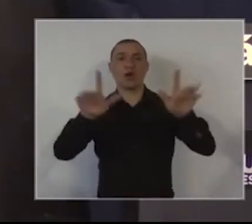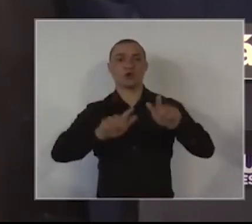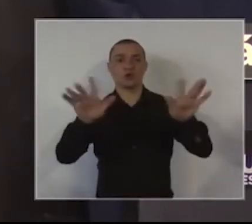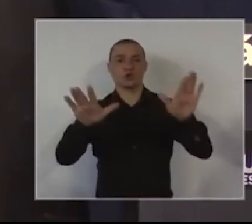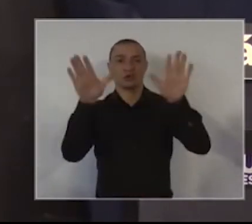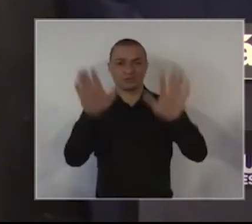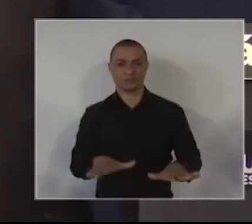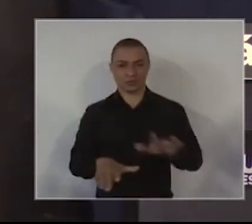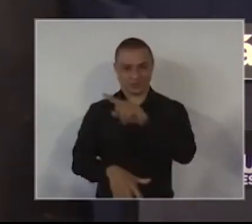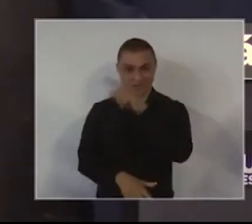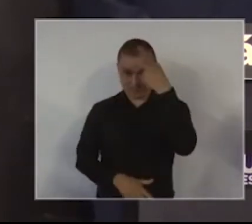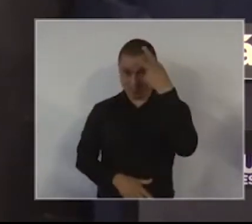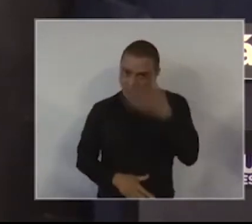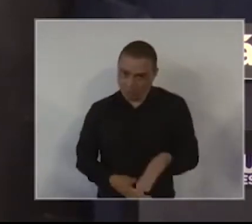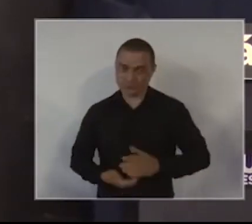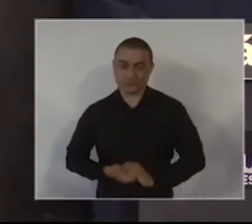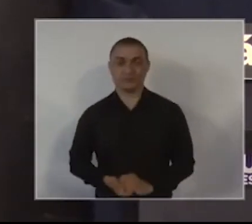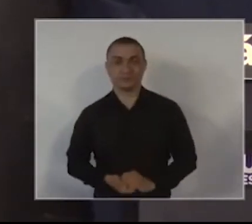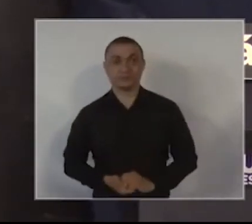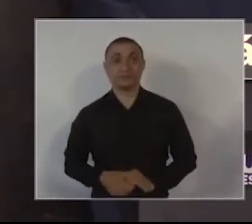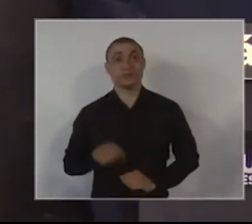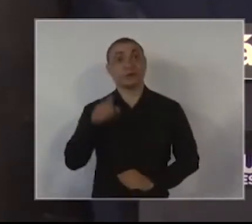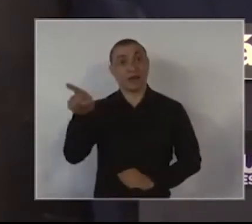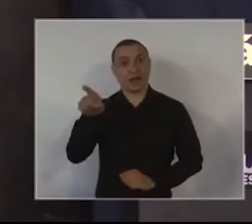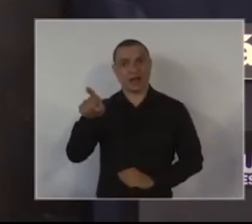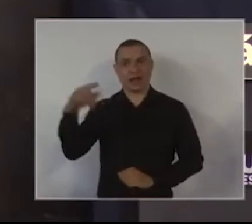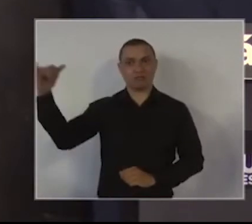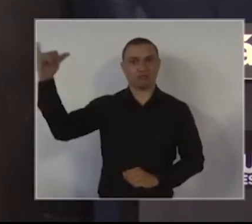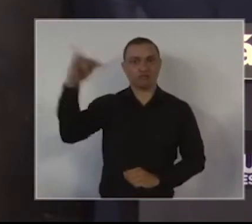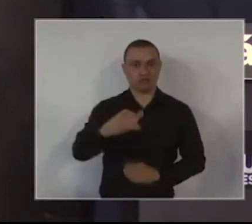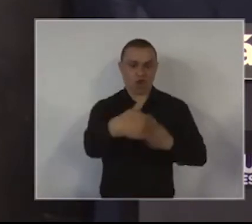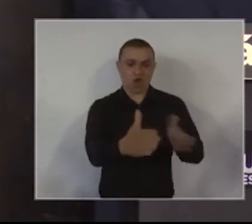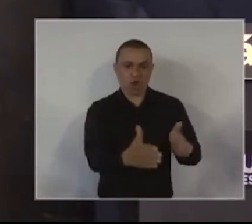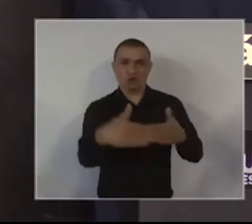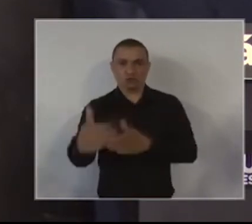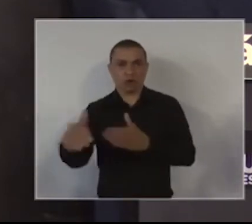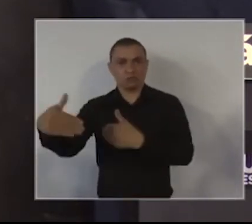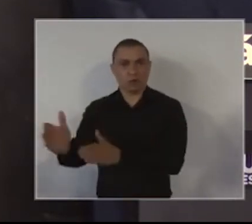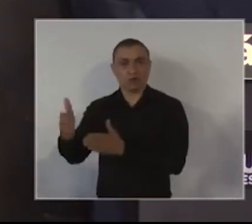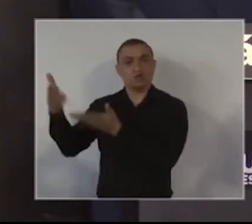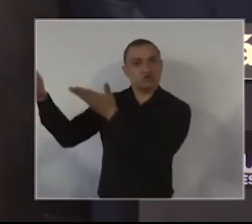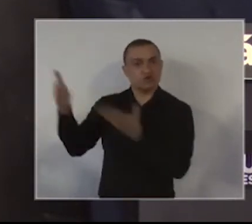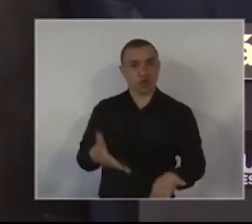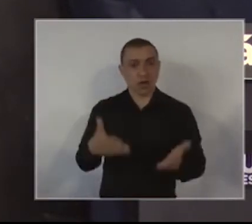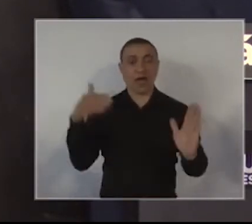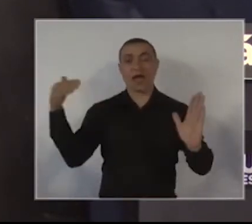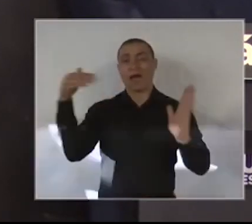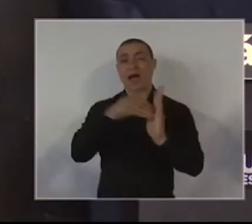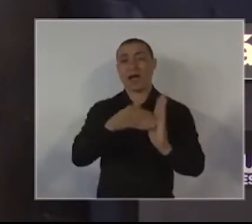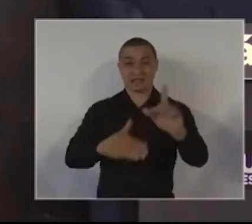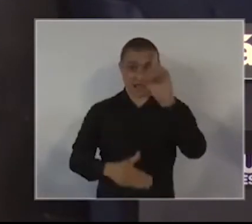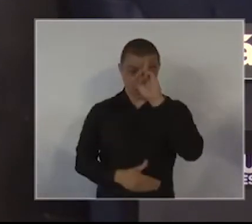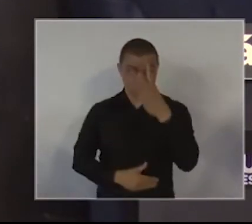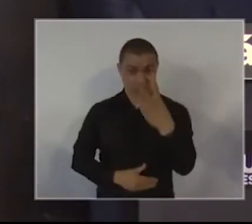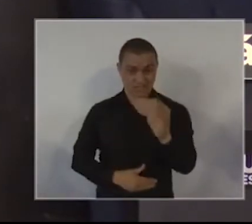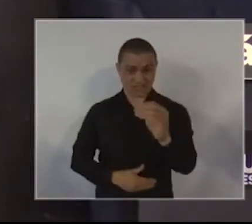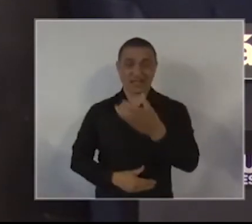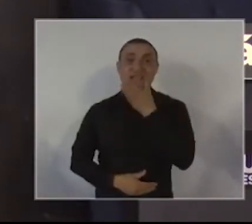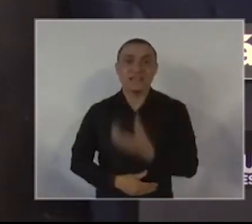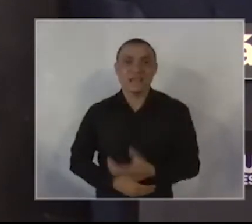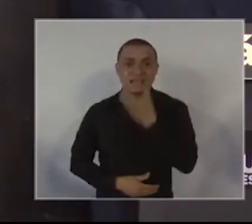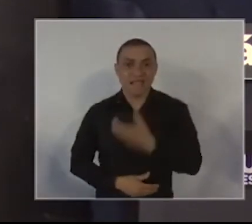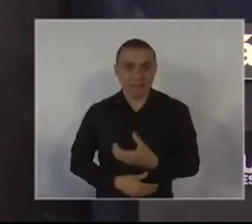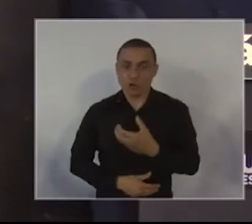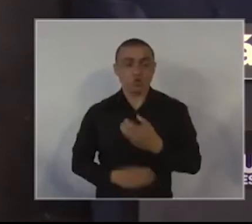Guarulhos, em São Paulo. As doses virão em lotes e até 30 de dezembro nós